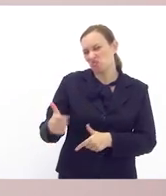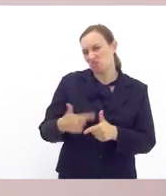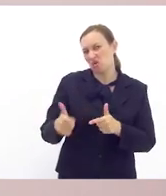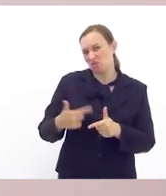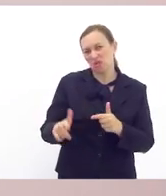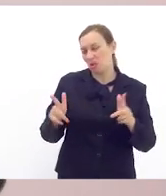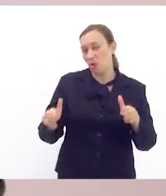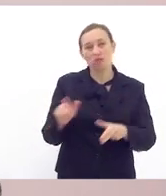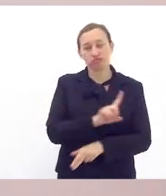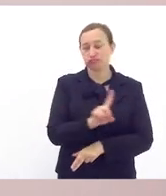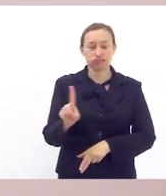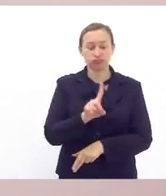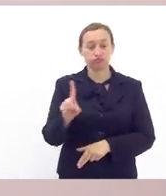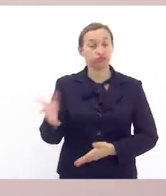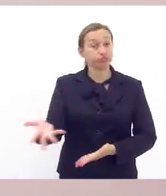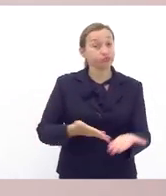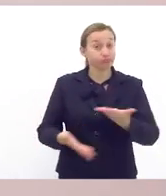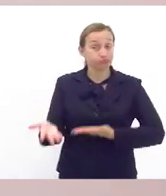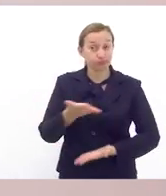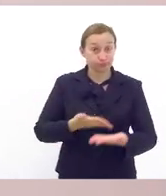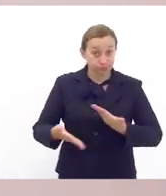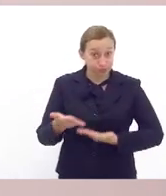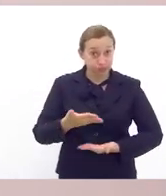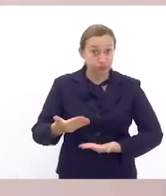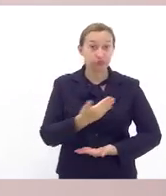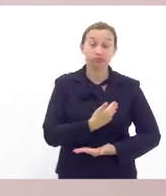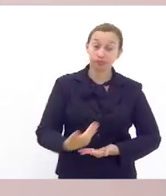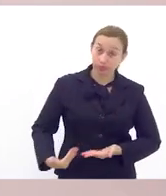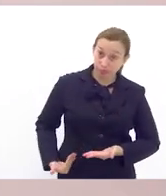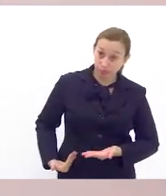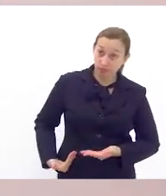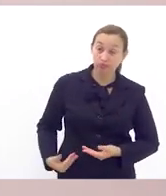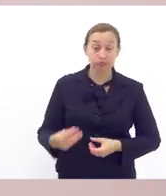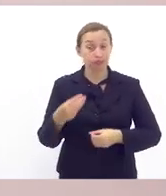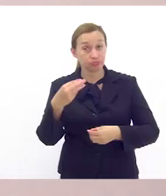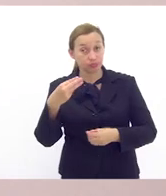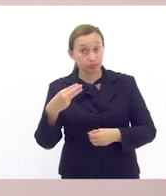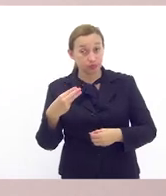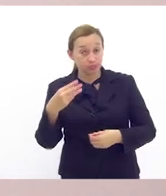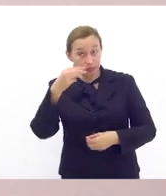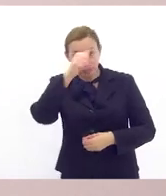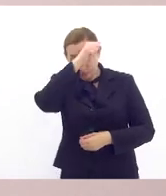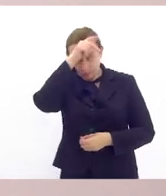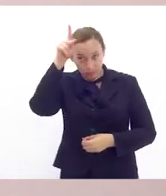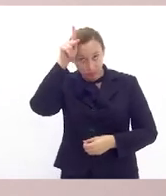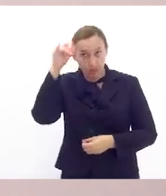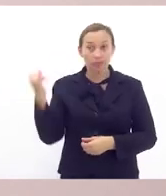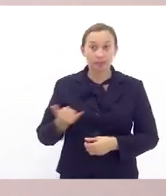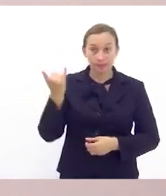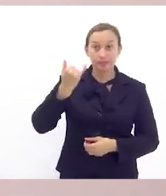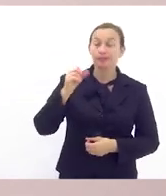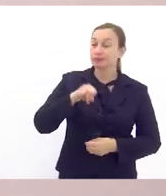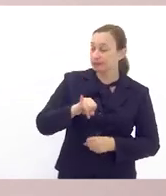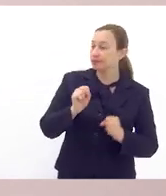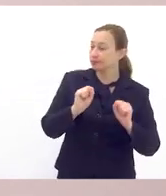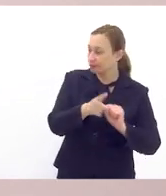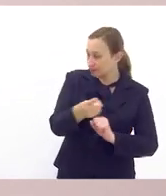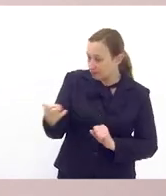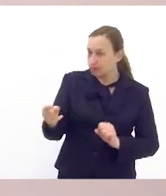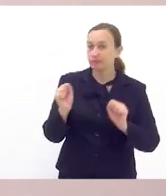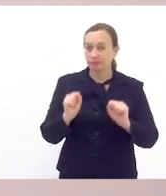serviço com serviço público municipal é importante se os senhores puderem também senhores e a senhoras puderem nos ajudar